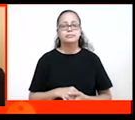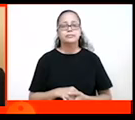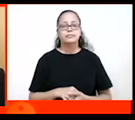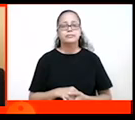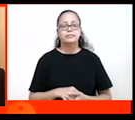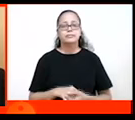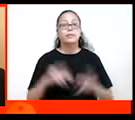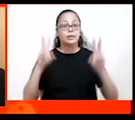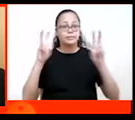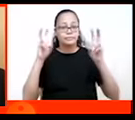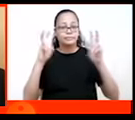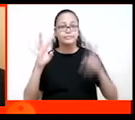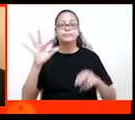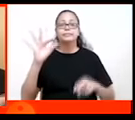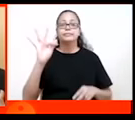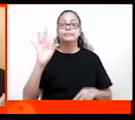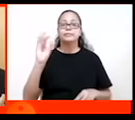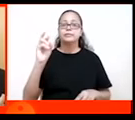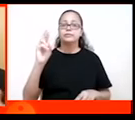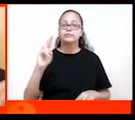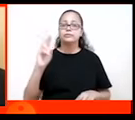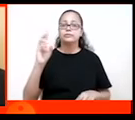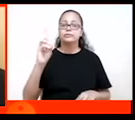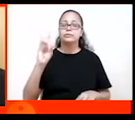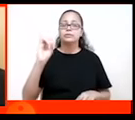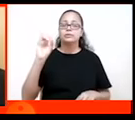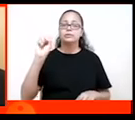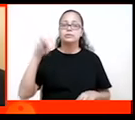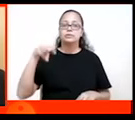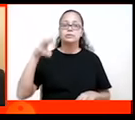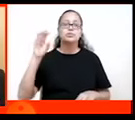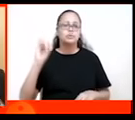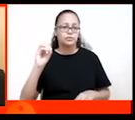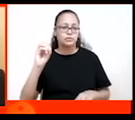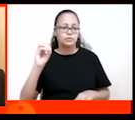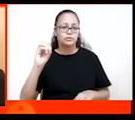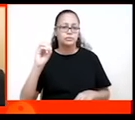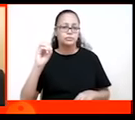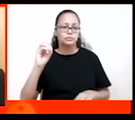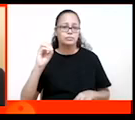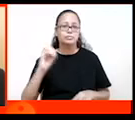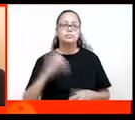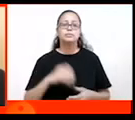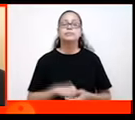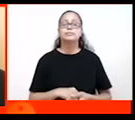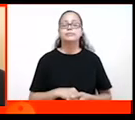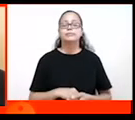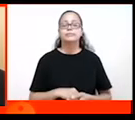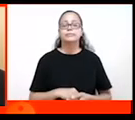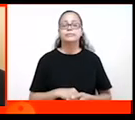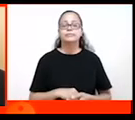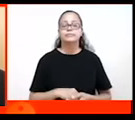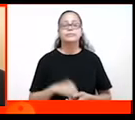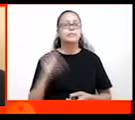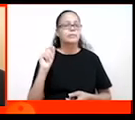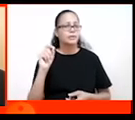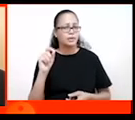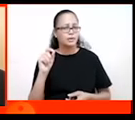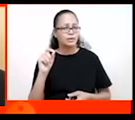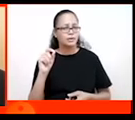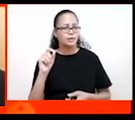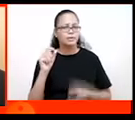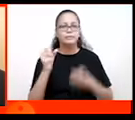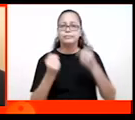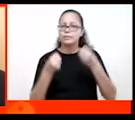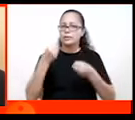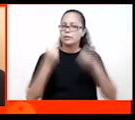Então, isso foi o Taylorismo. Depois veio o Fordismo. Foi por Henry Ford, fundador da Ford, né? Ford Motor Company, que é uma